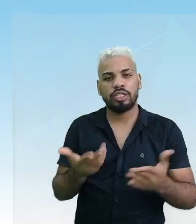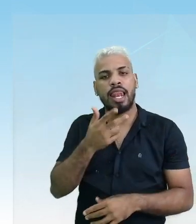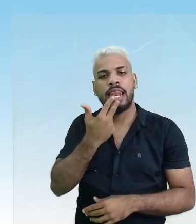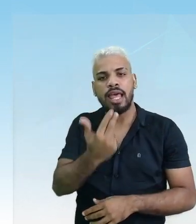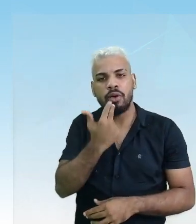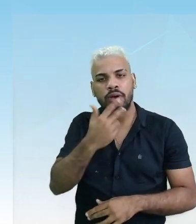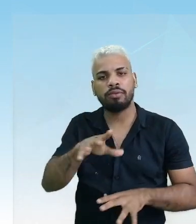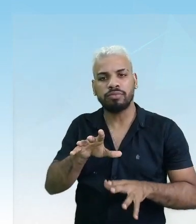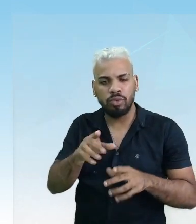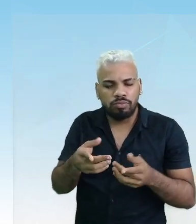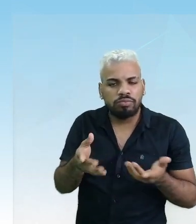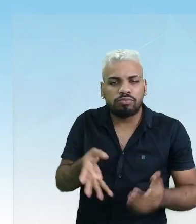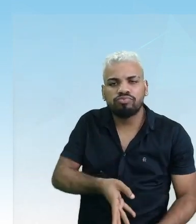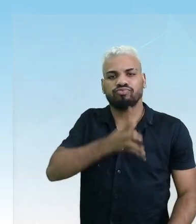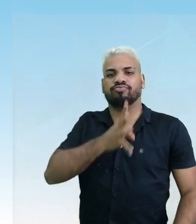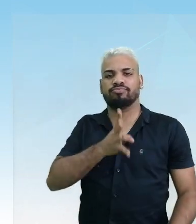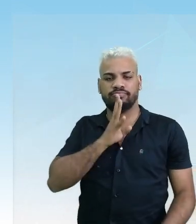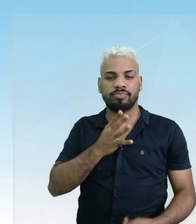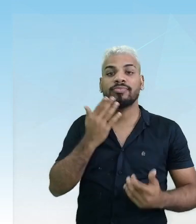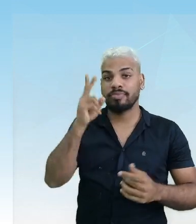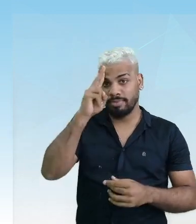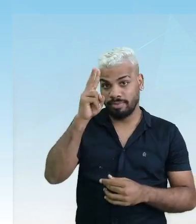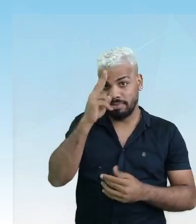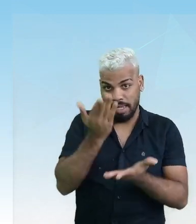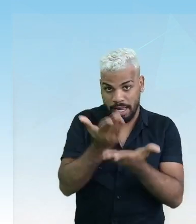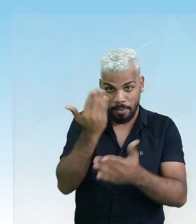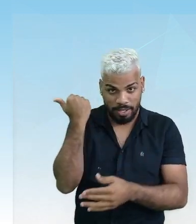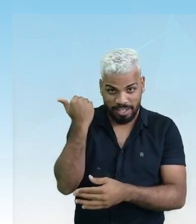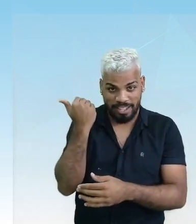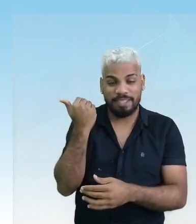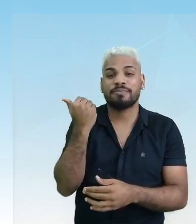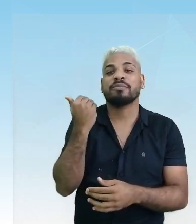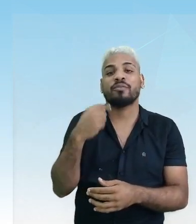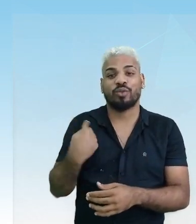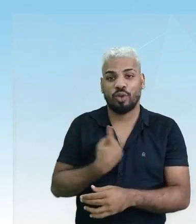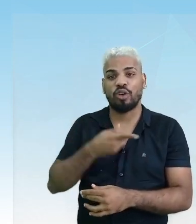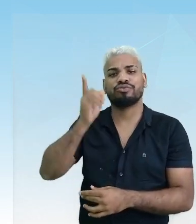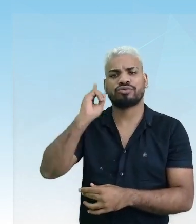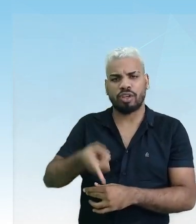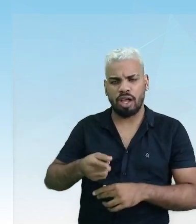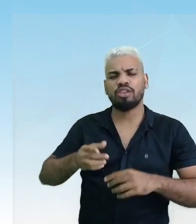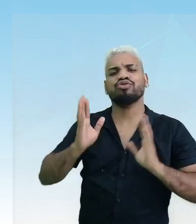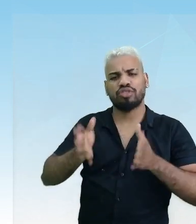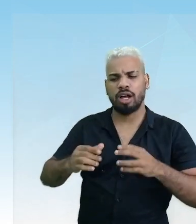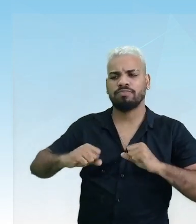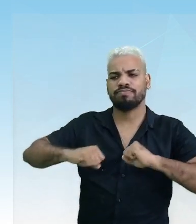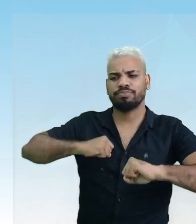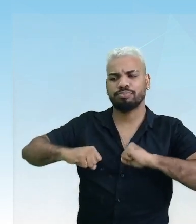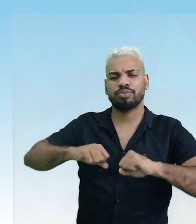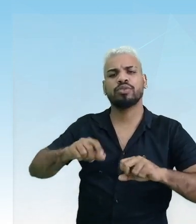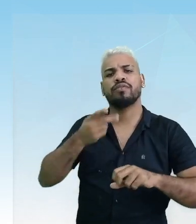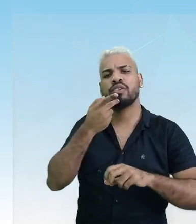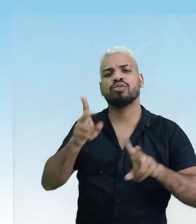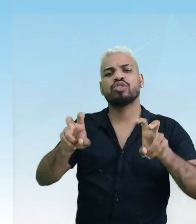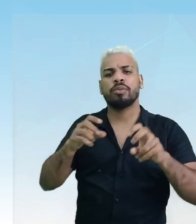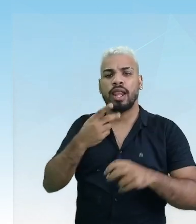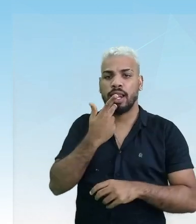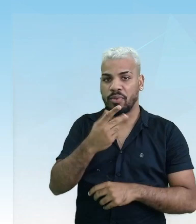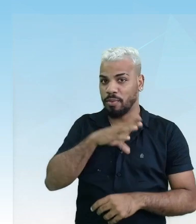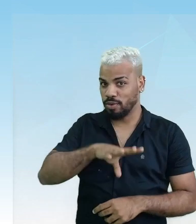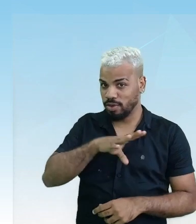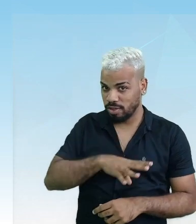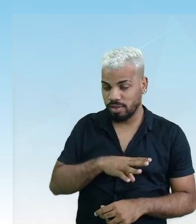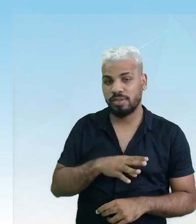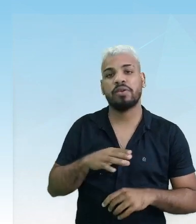Lembrem-se que em aulas passadas nós aqui debatemos, falamos um pouco sobre a língua